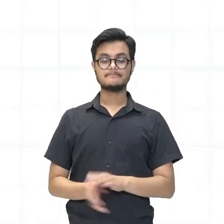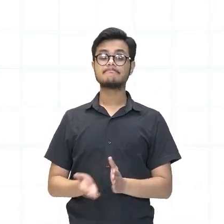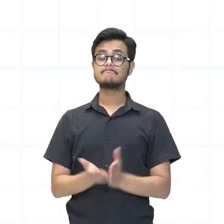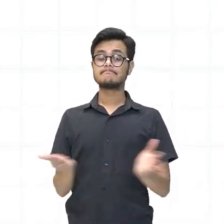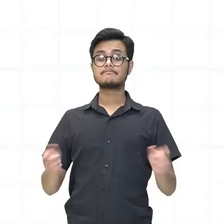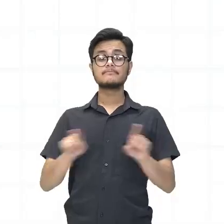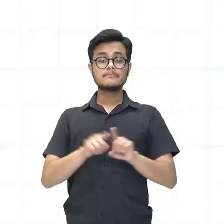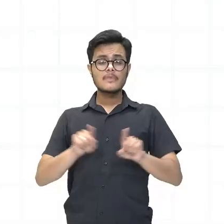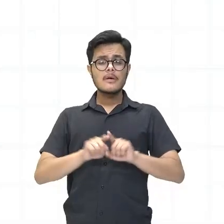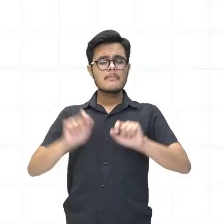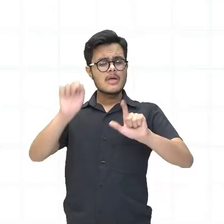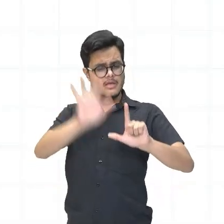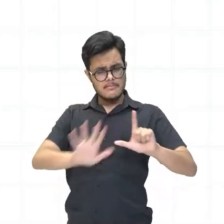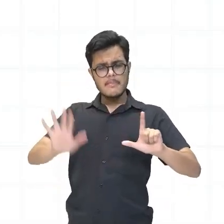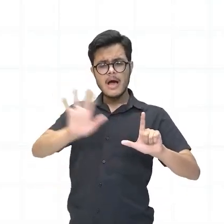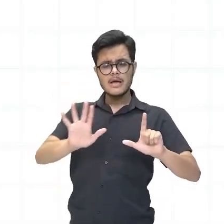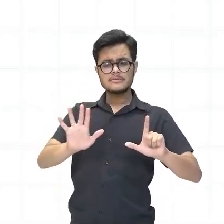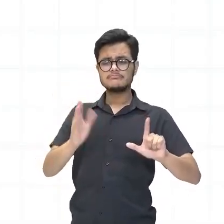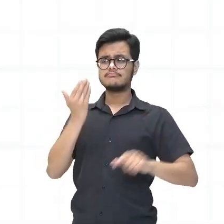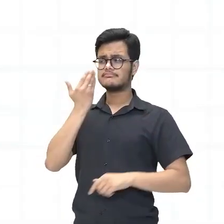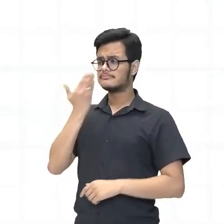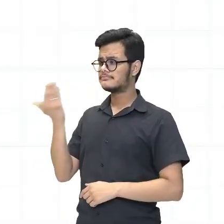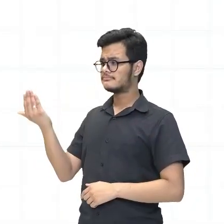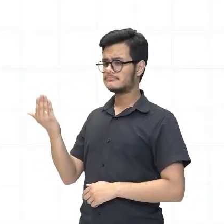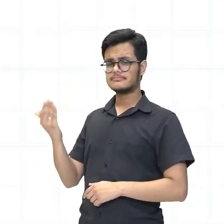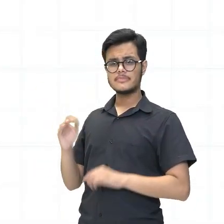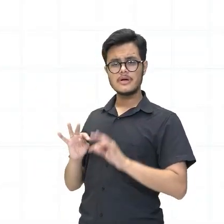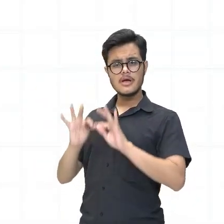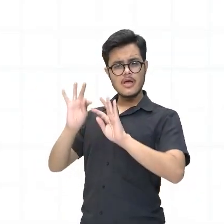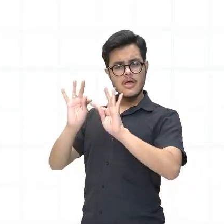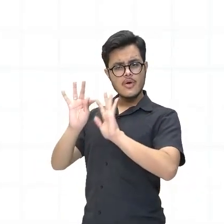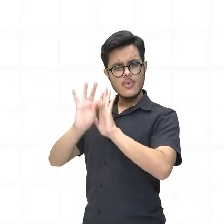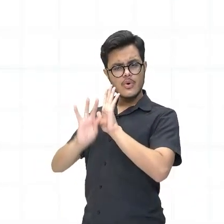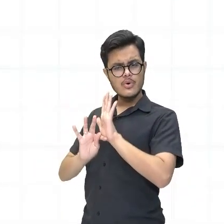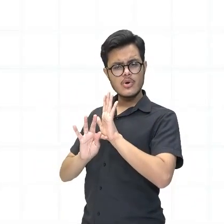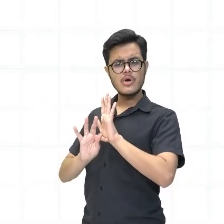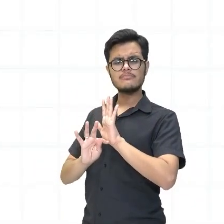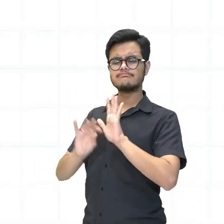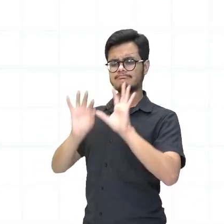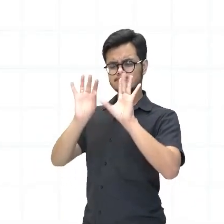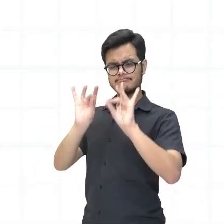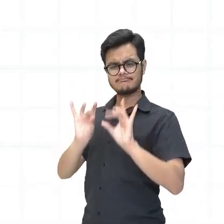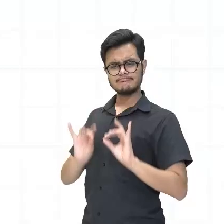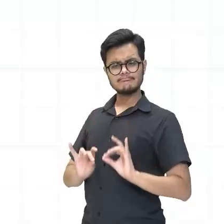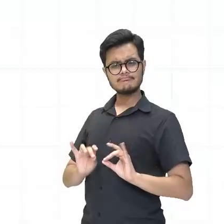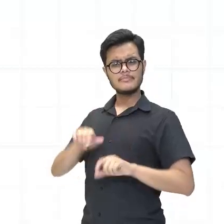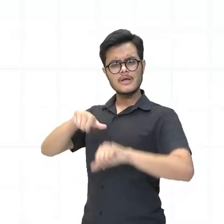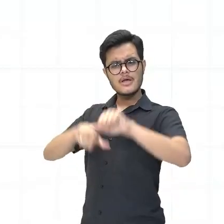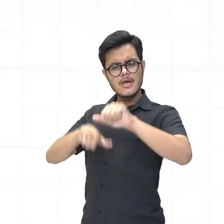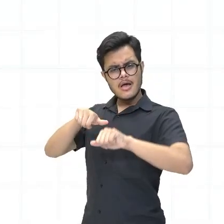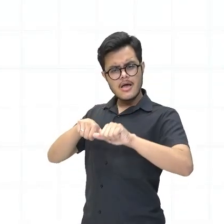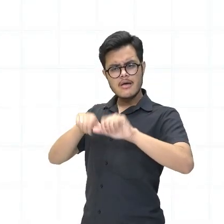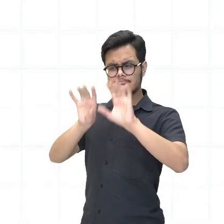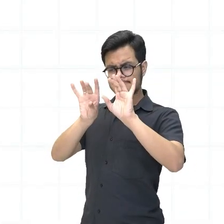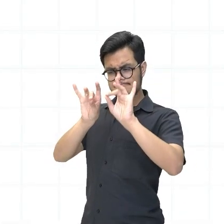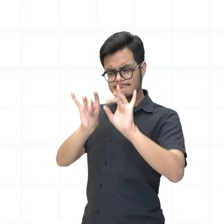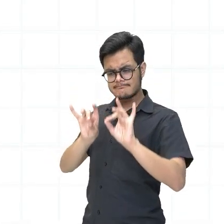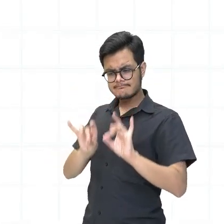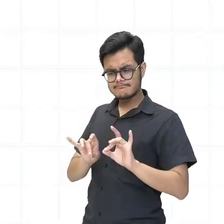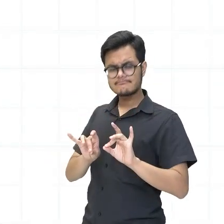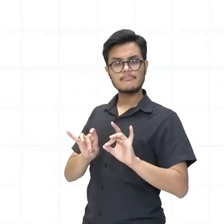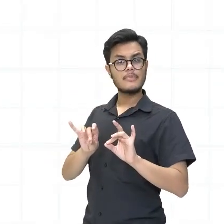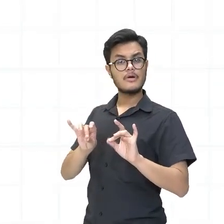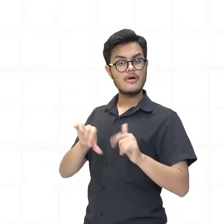você vê imagens e você observa toda uma organização diferenciada para a leitura, para que a pessoa